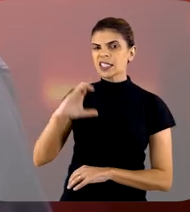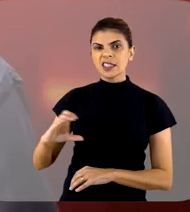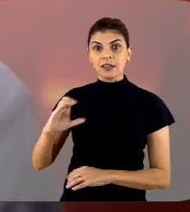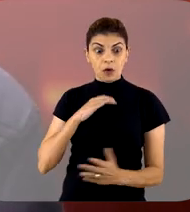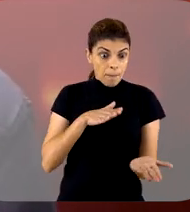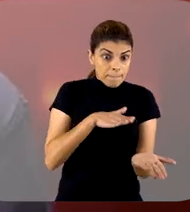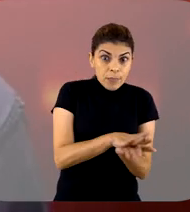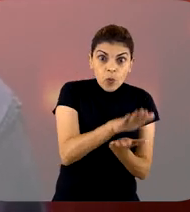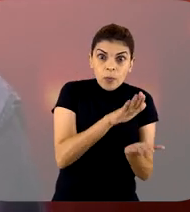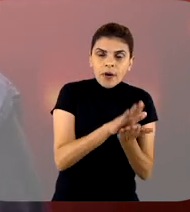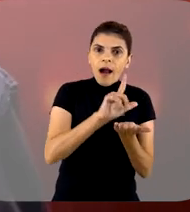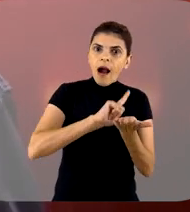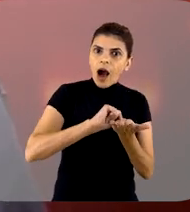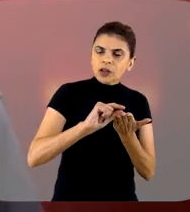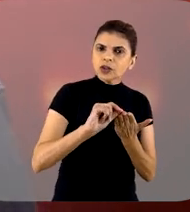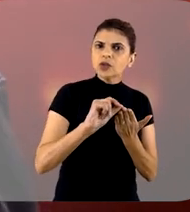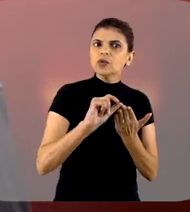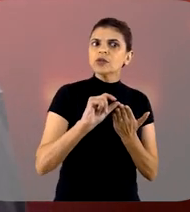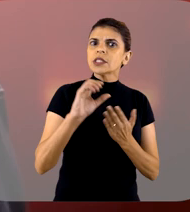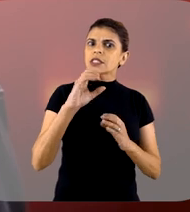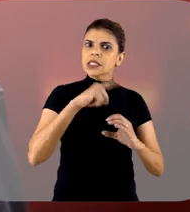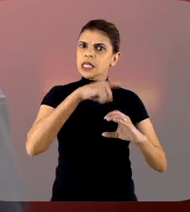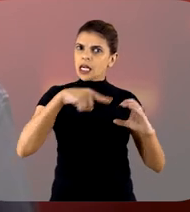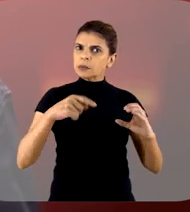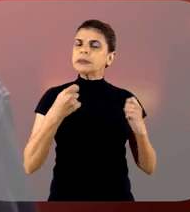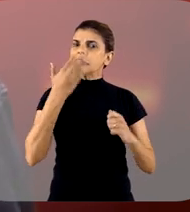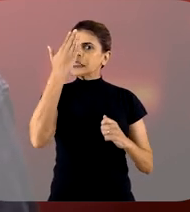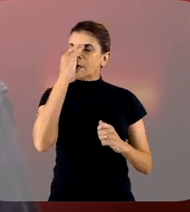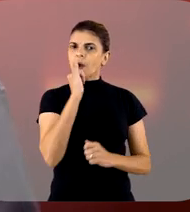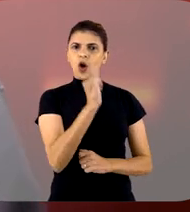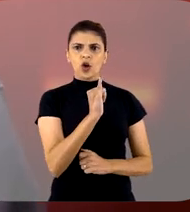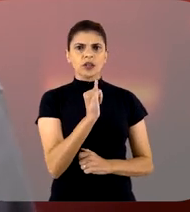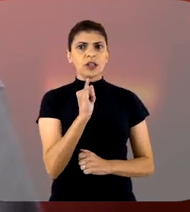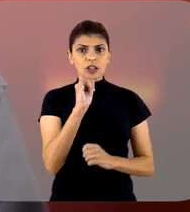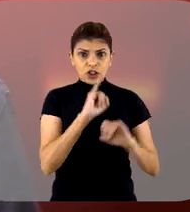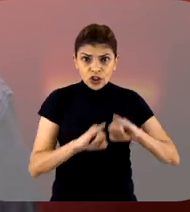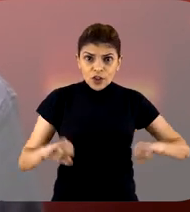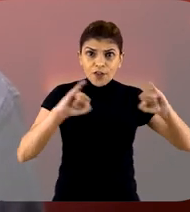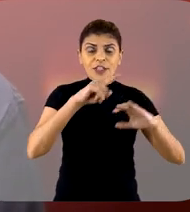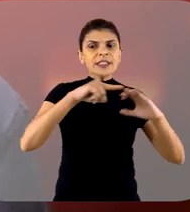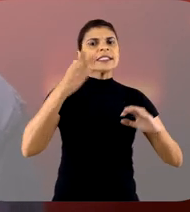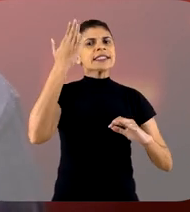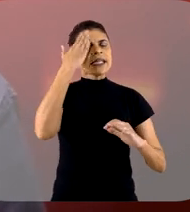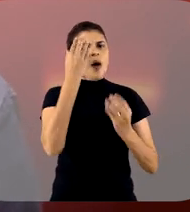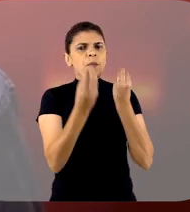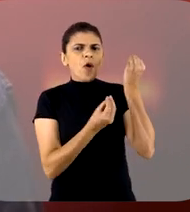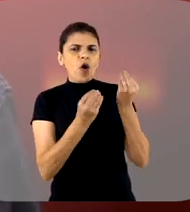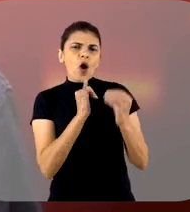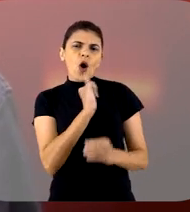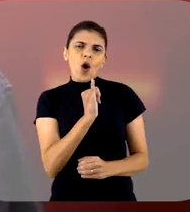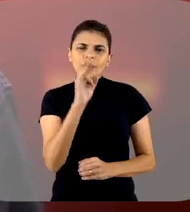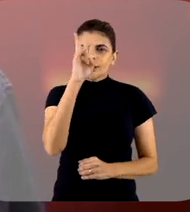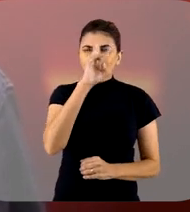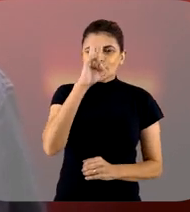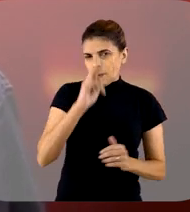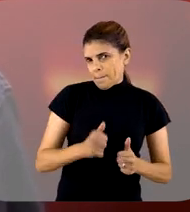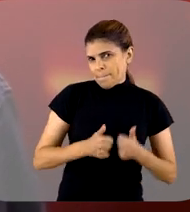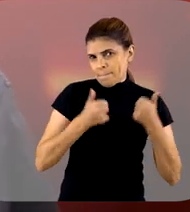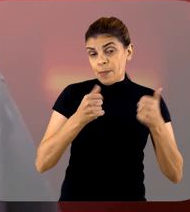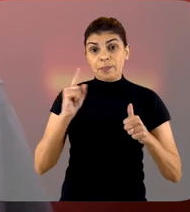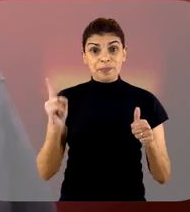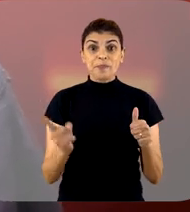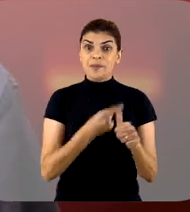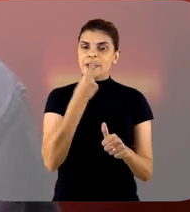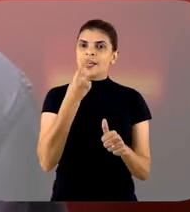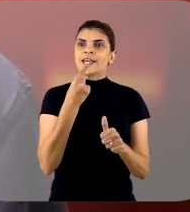gente pensa em publicar artigos científicos, a gente tem que saber contar histórias. E a divulgação científica é um ótimo exercício para que você saiba contar melhor as suas histórias.